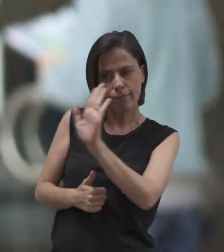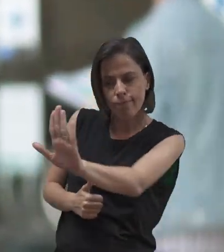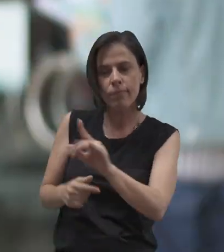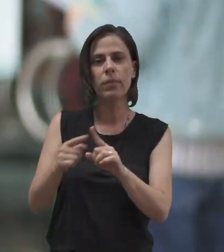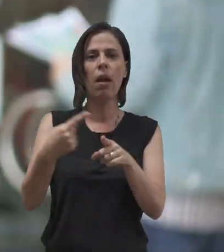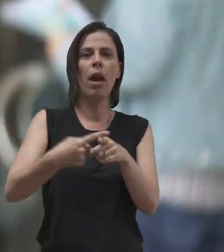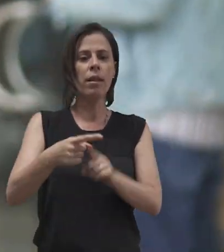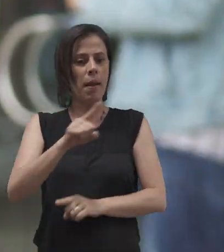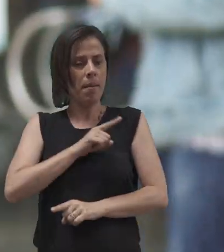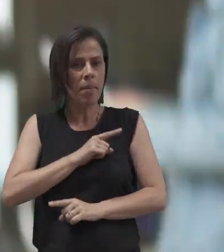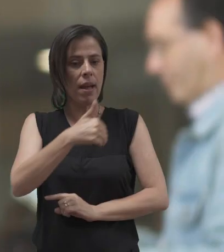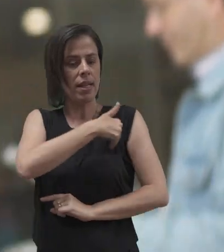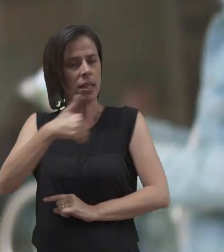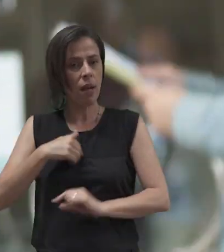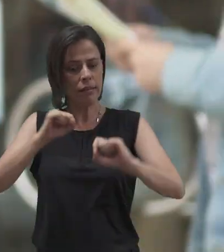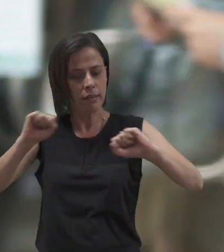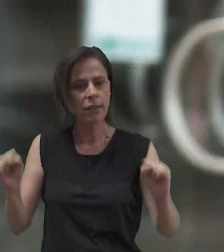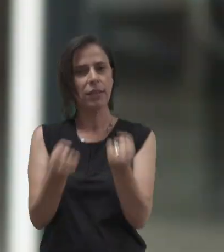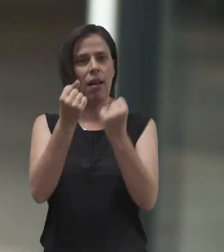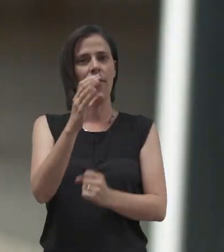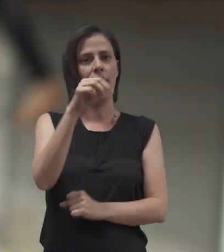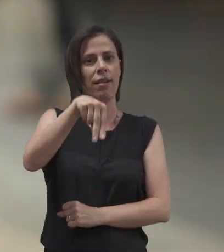interesses privados na saúde, salvar o SNS.